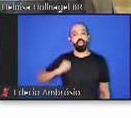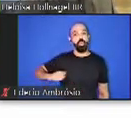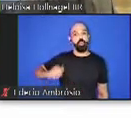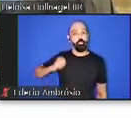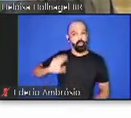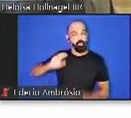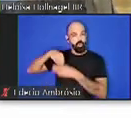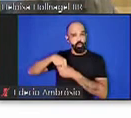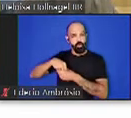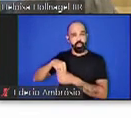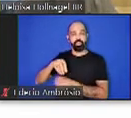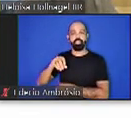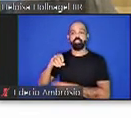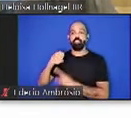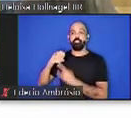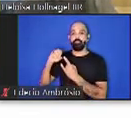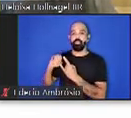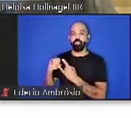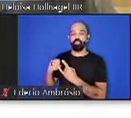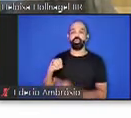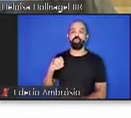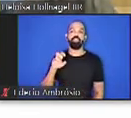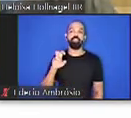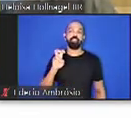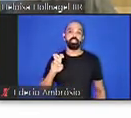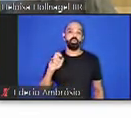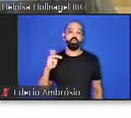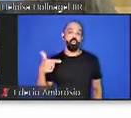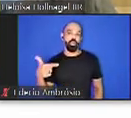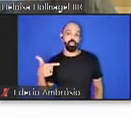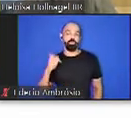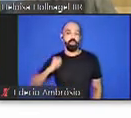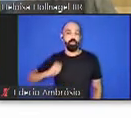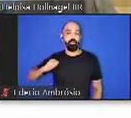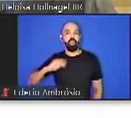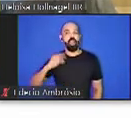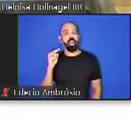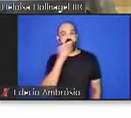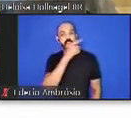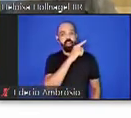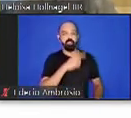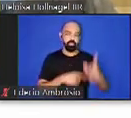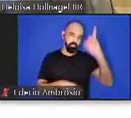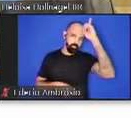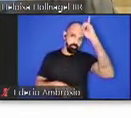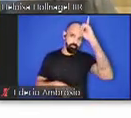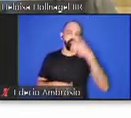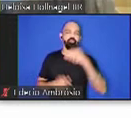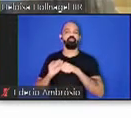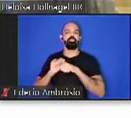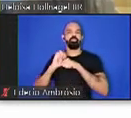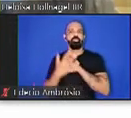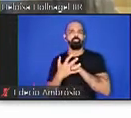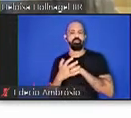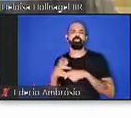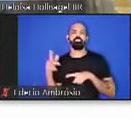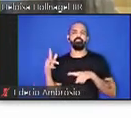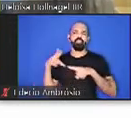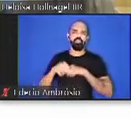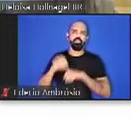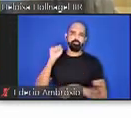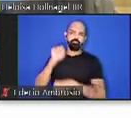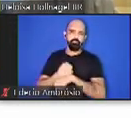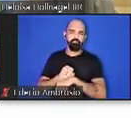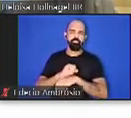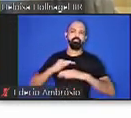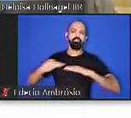Fiocruz, com 52 bolsas para a Alemanha. Que a pandemia refreou a nossa capacidade de